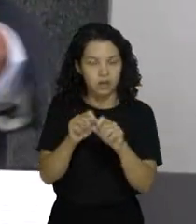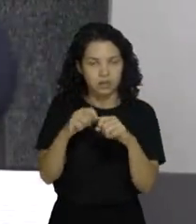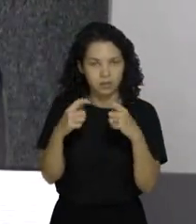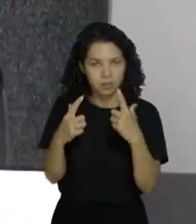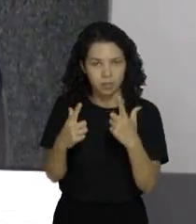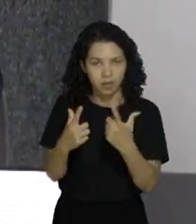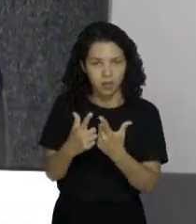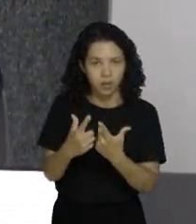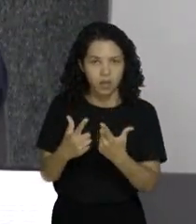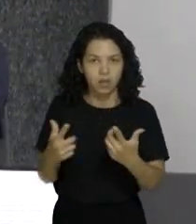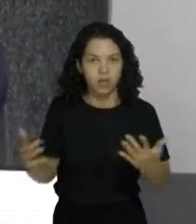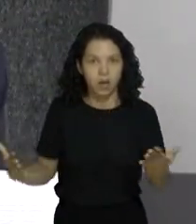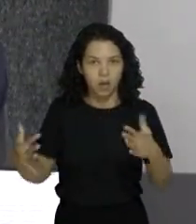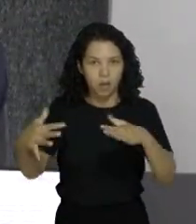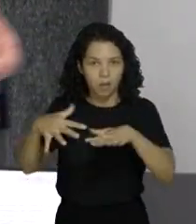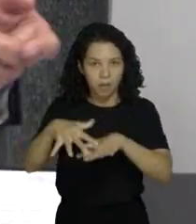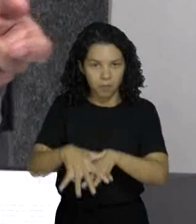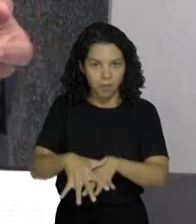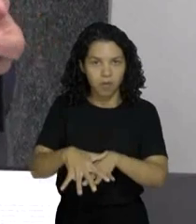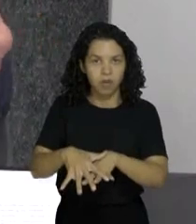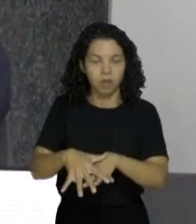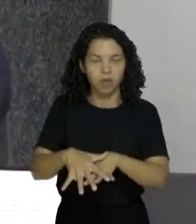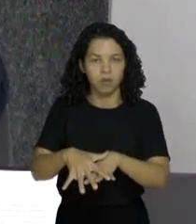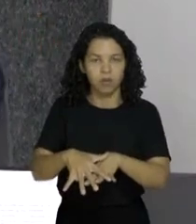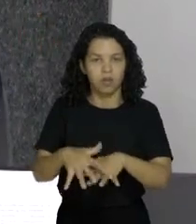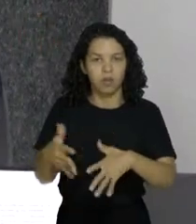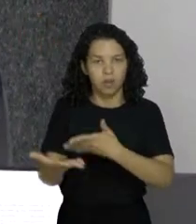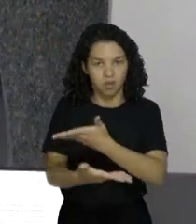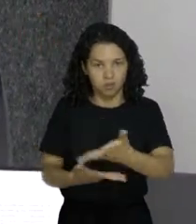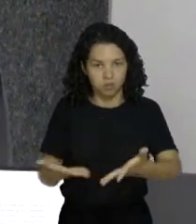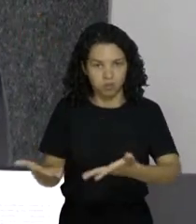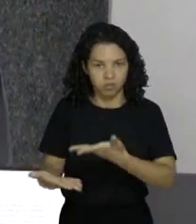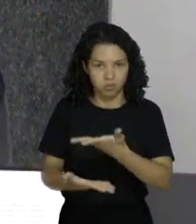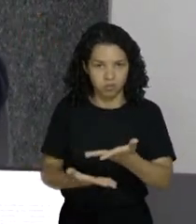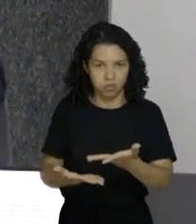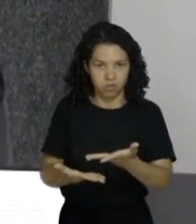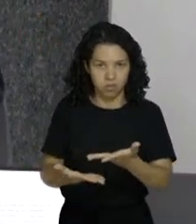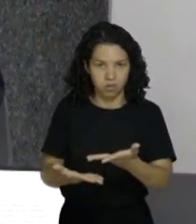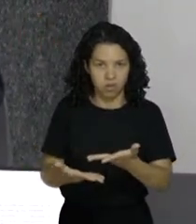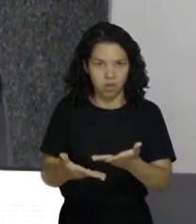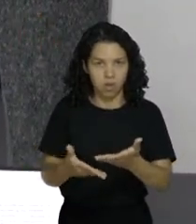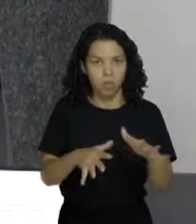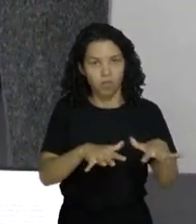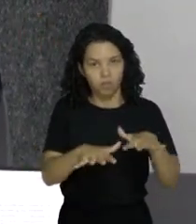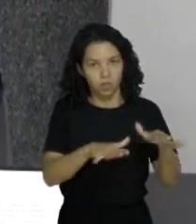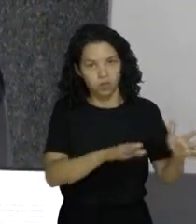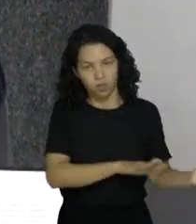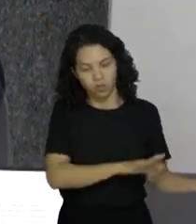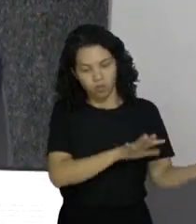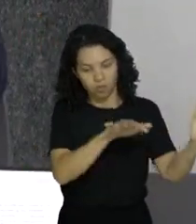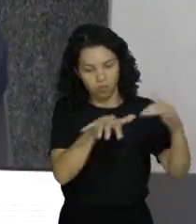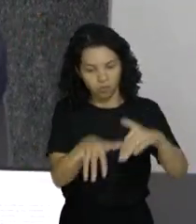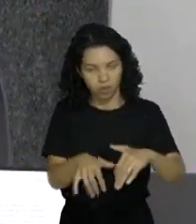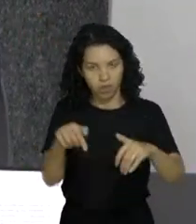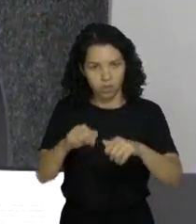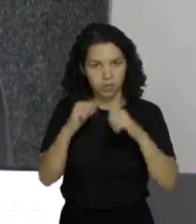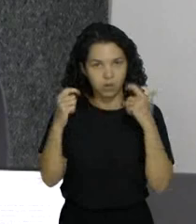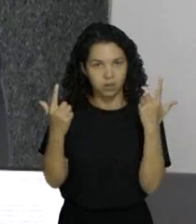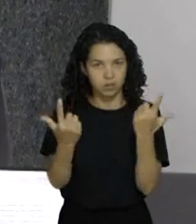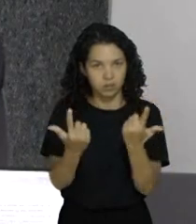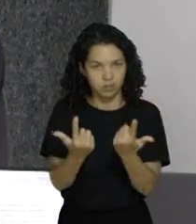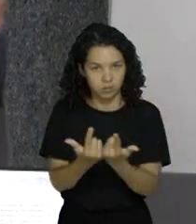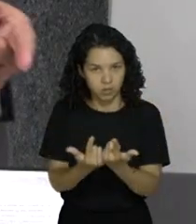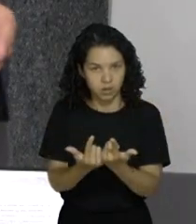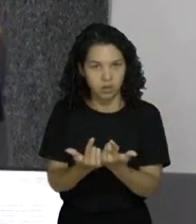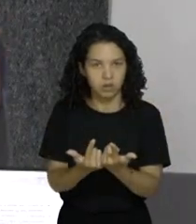interagir com o movimento movimento vem para dentro da Assembleia e Assembleia foi ao encontro do movimento isso é